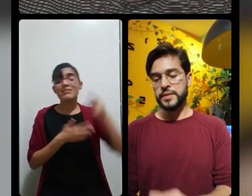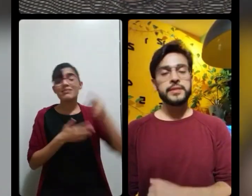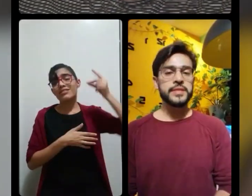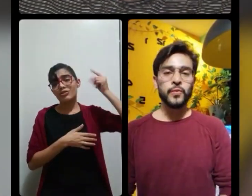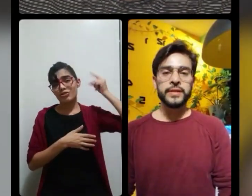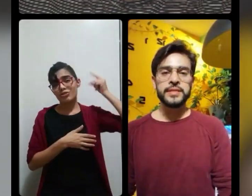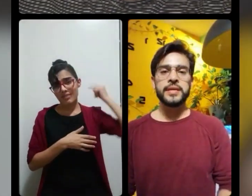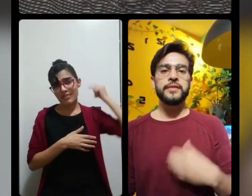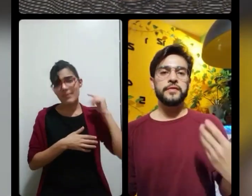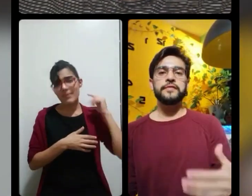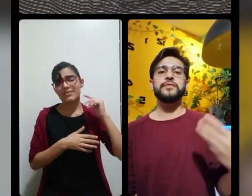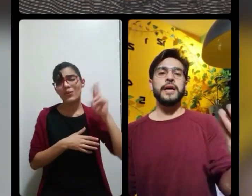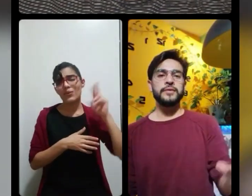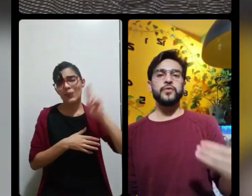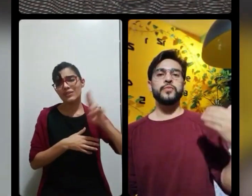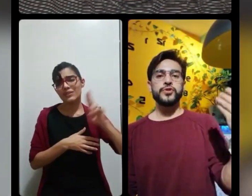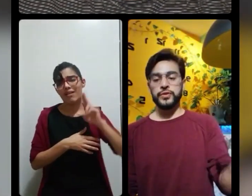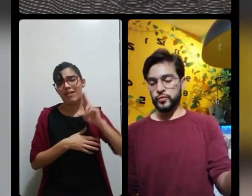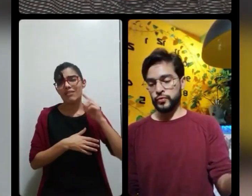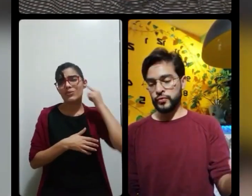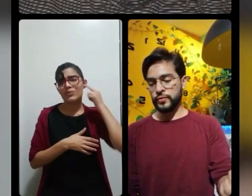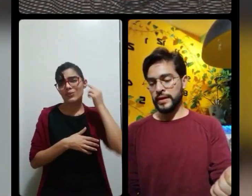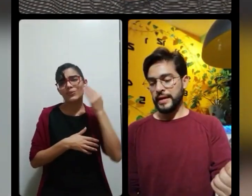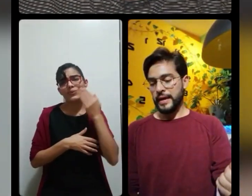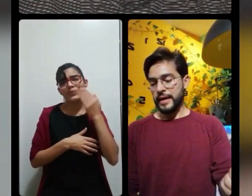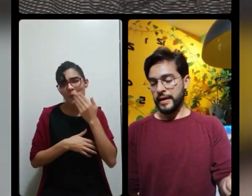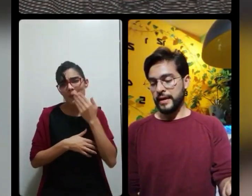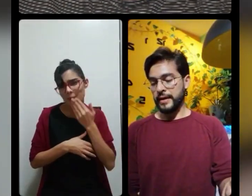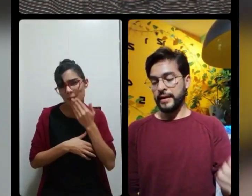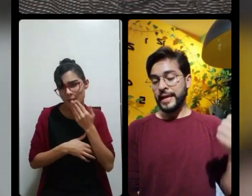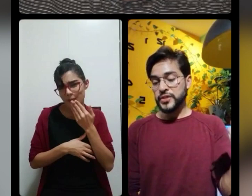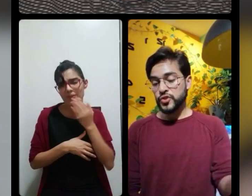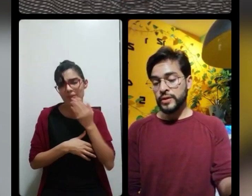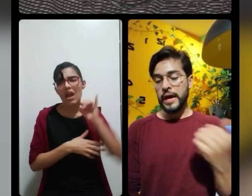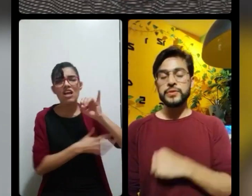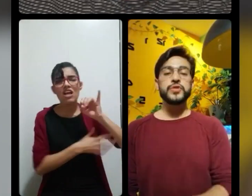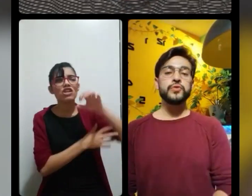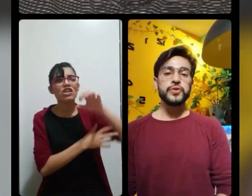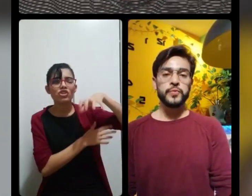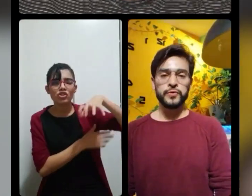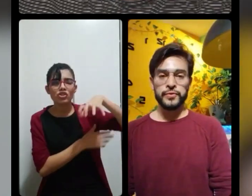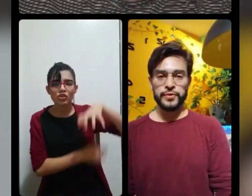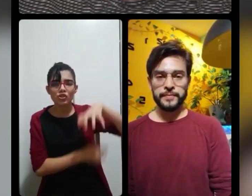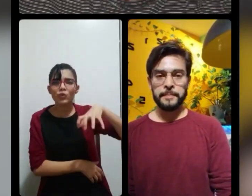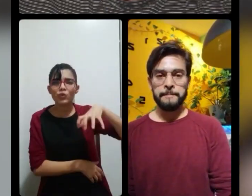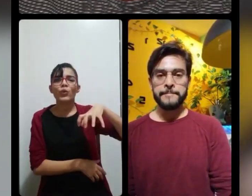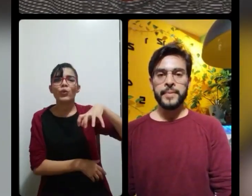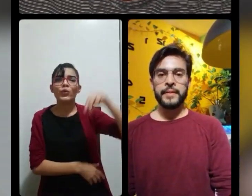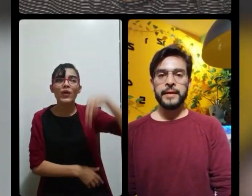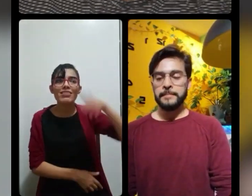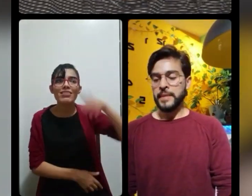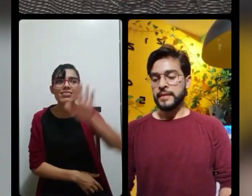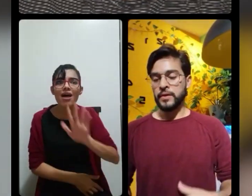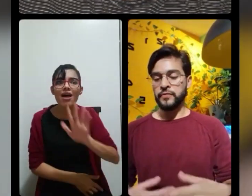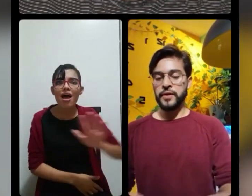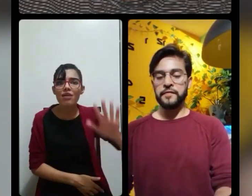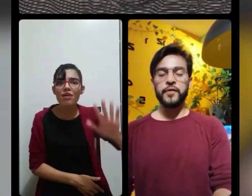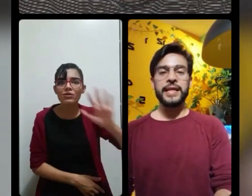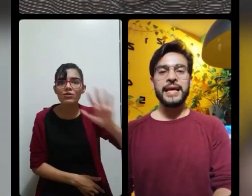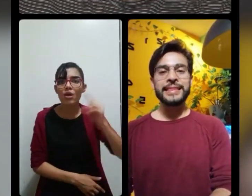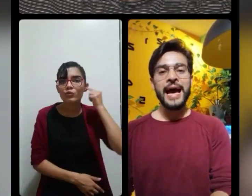em 1857, foi fundado como Instituto Nacional de Surdos Mudos. Né?